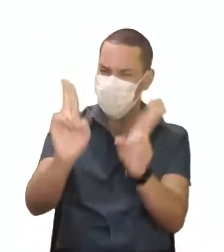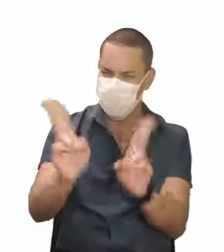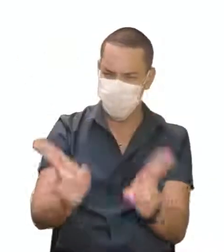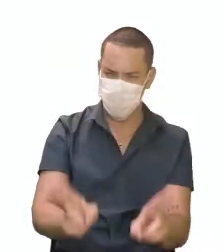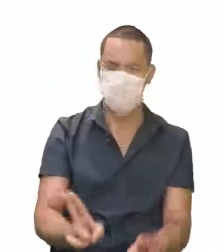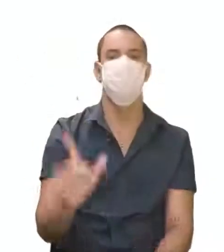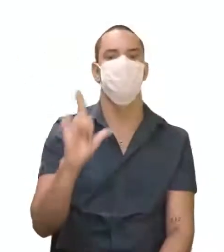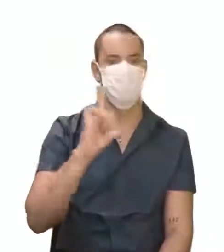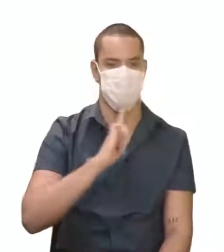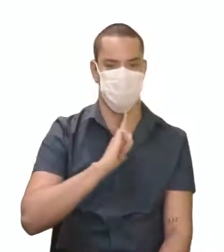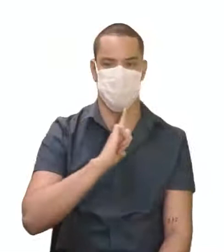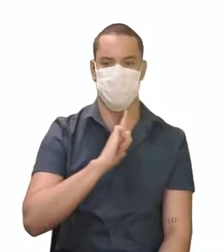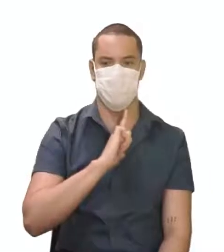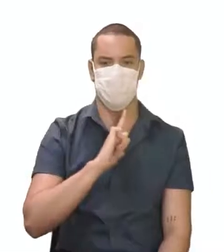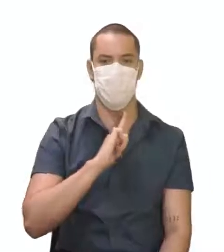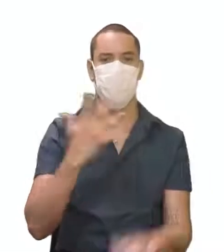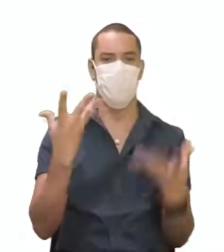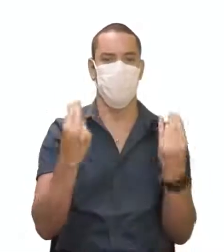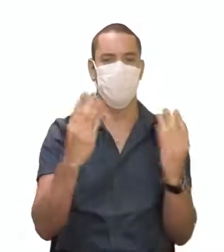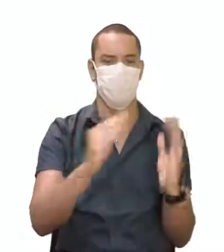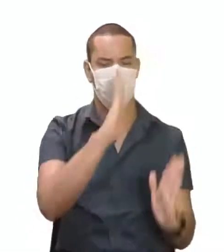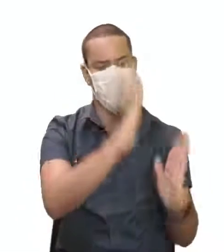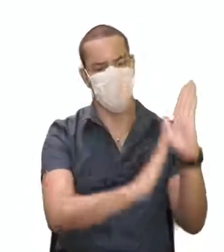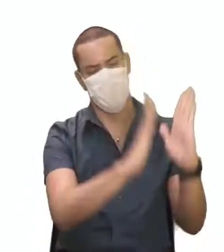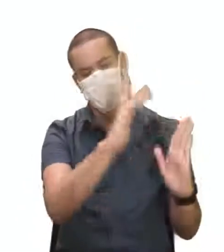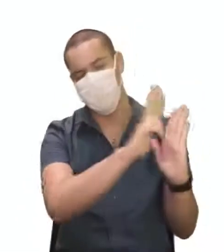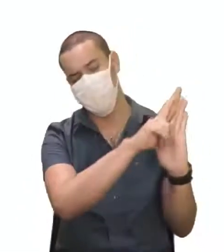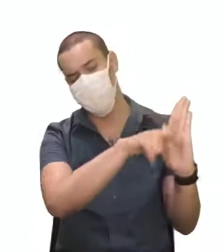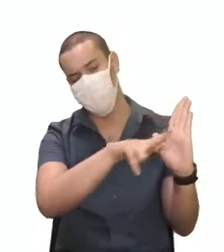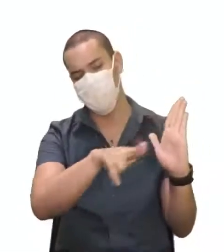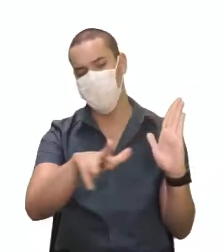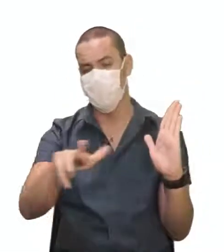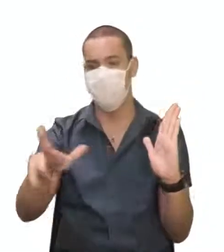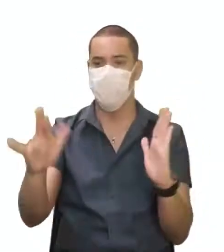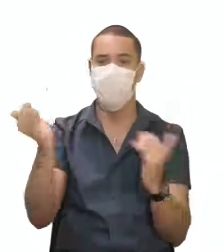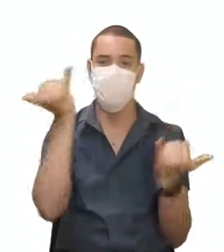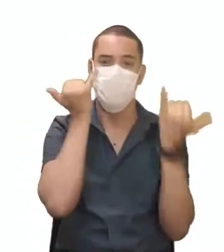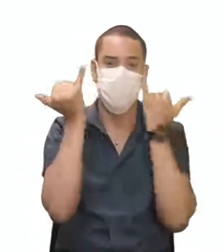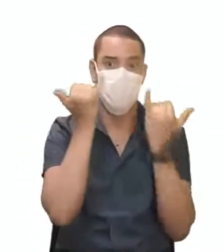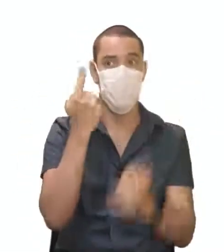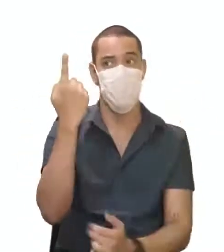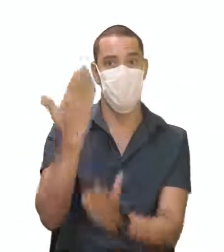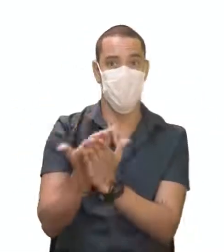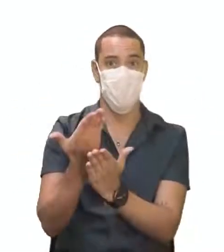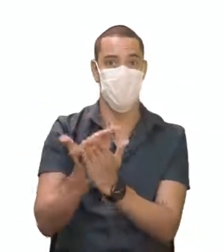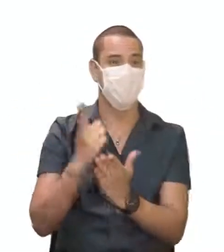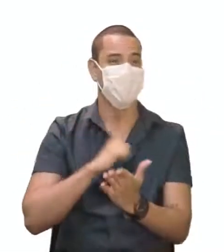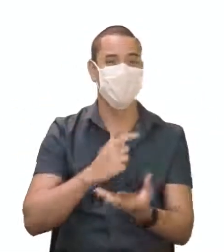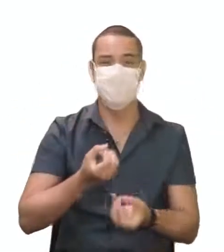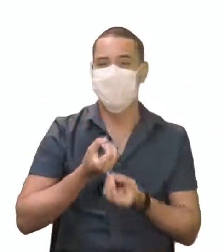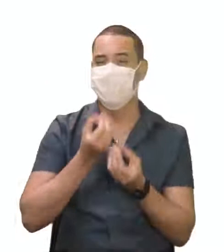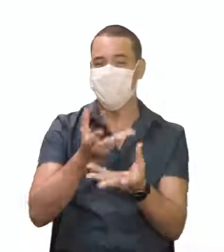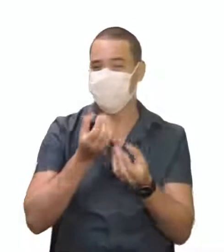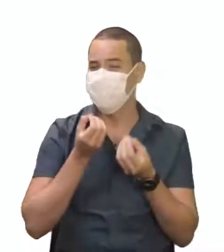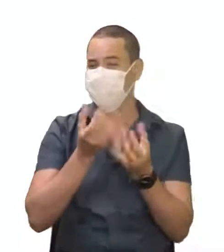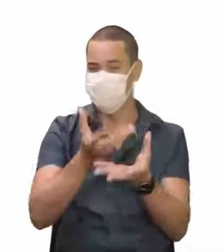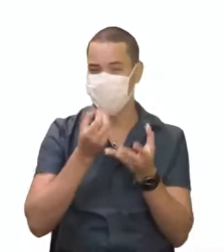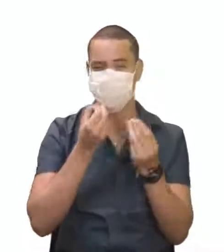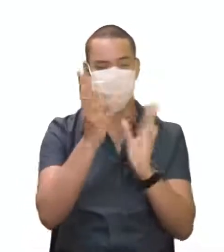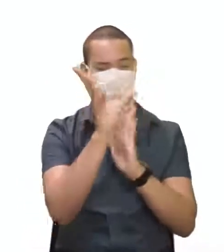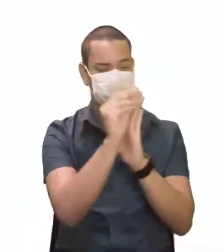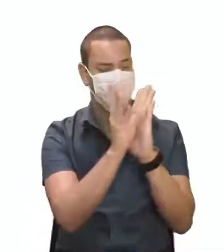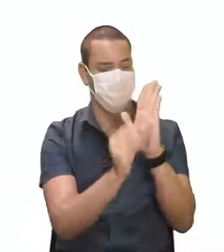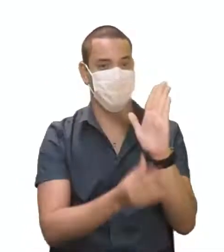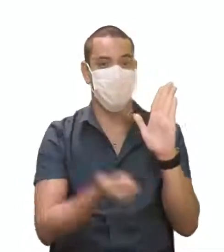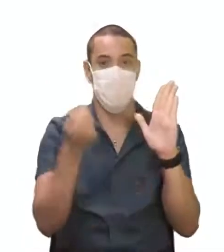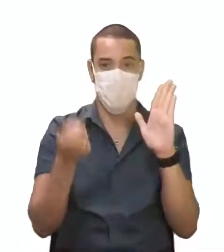Tem. Muitas fases, são muitas informações. Numa aula só você tem uma chuva de